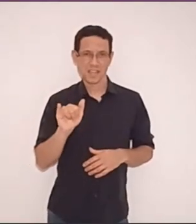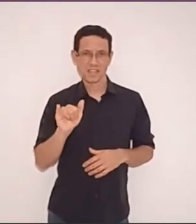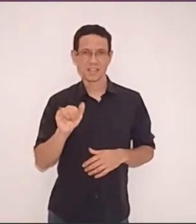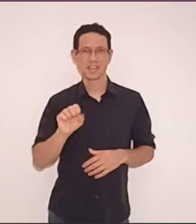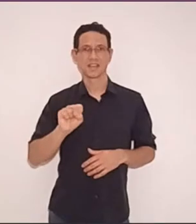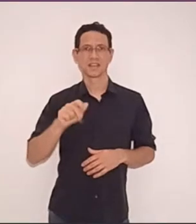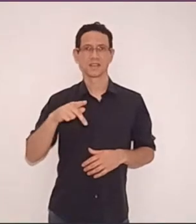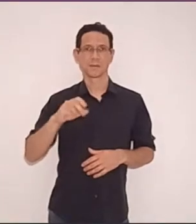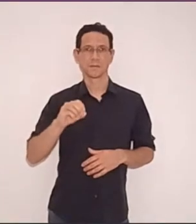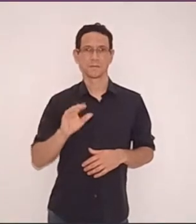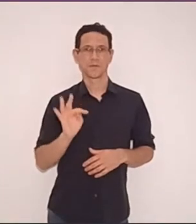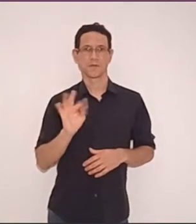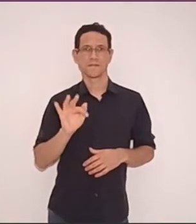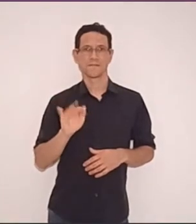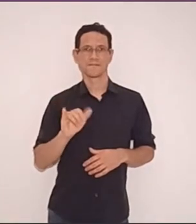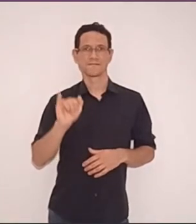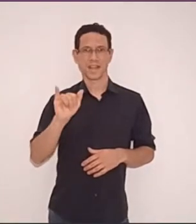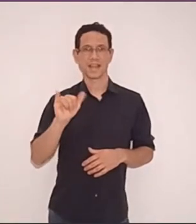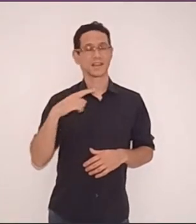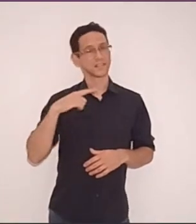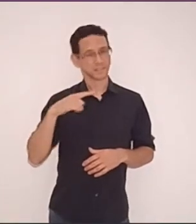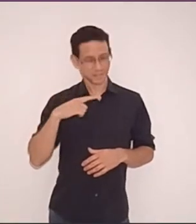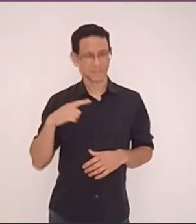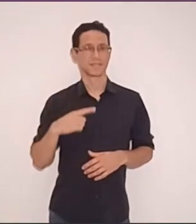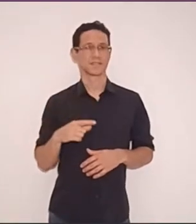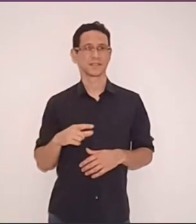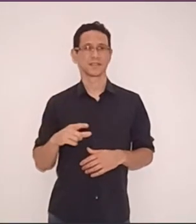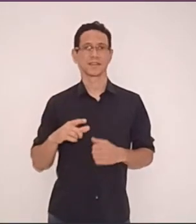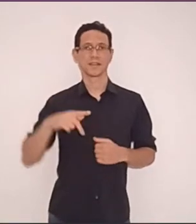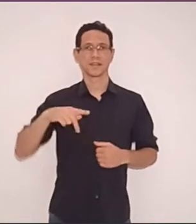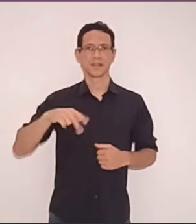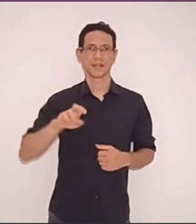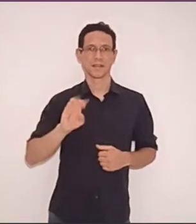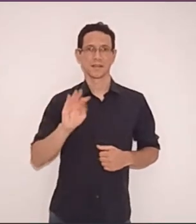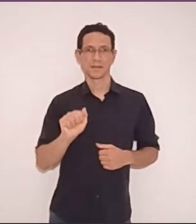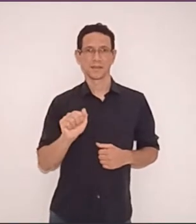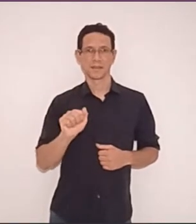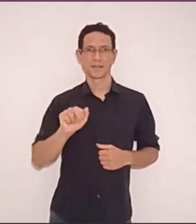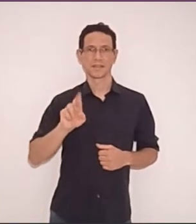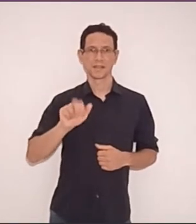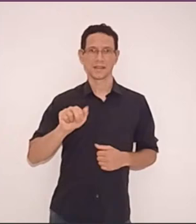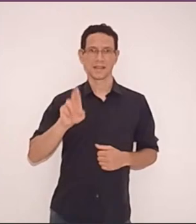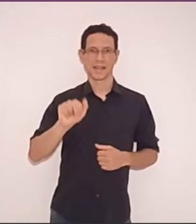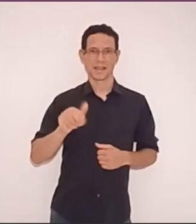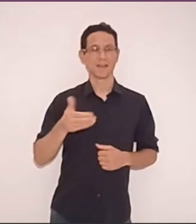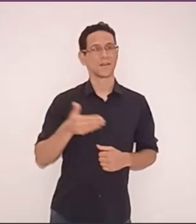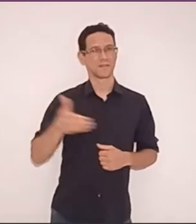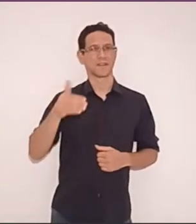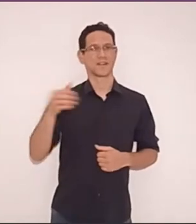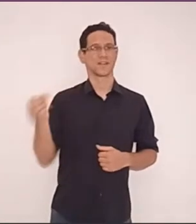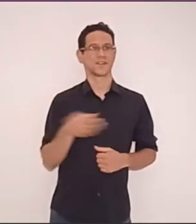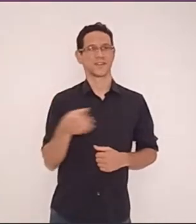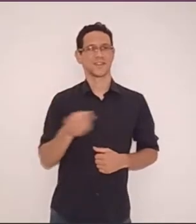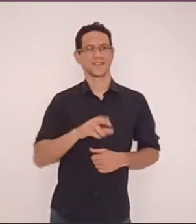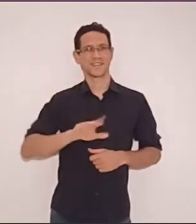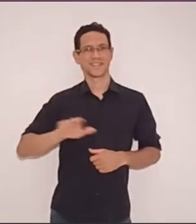área Audácia é um disse para ir de 2015 e já pouco velho empresas novas